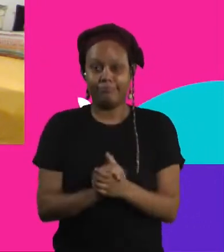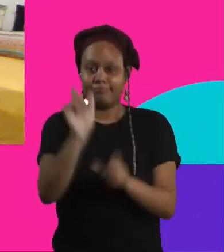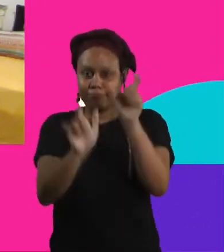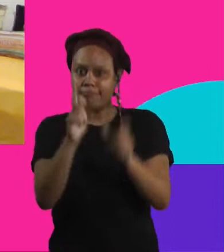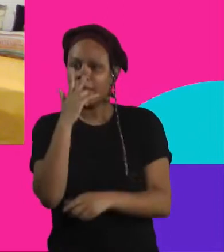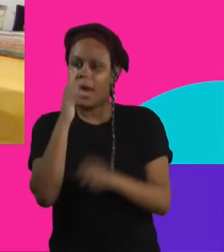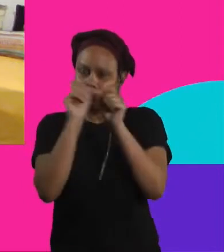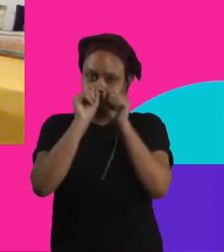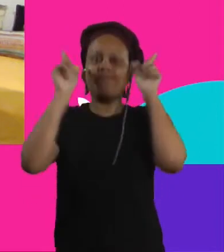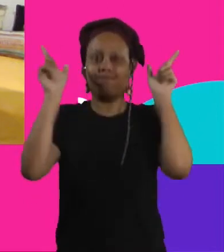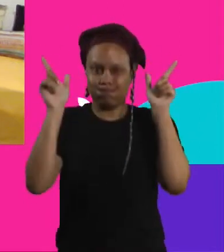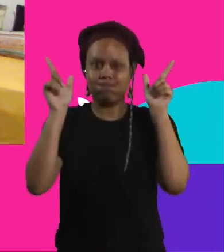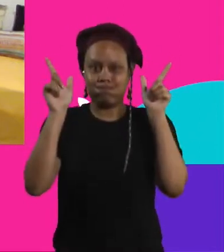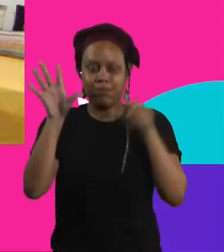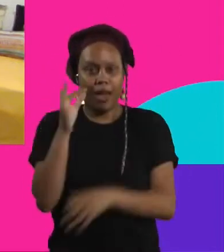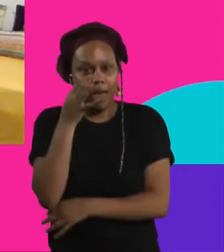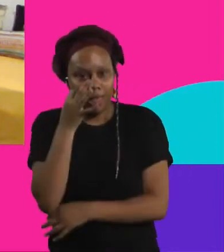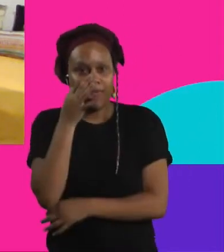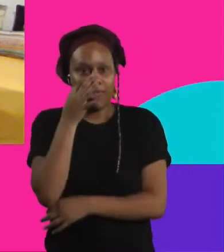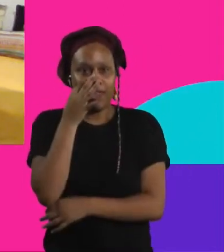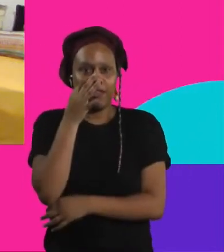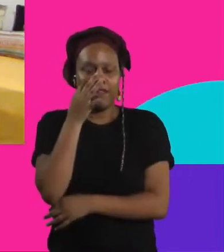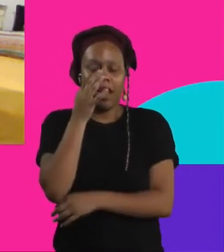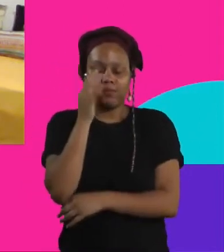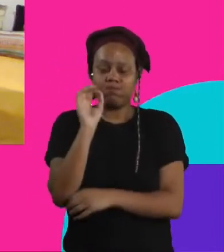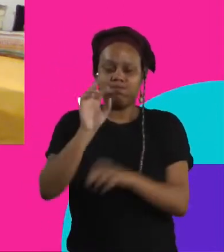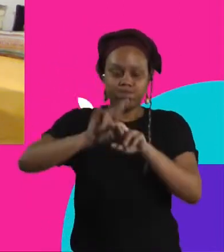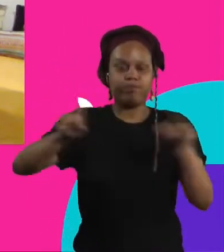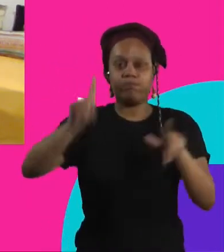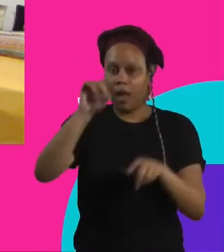acordando para o fato de que a diversidade é importante.